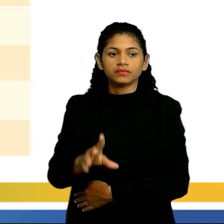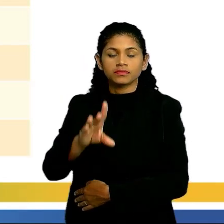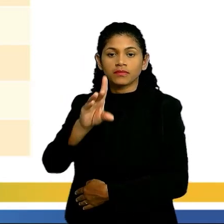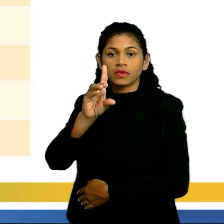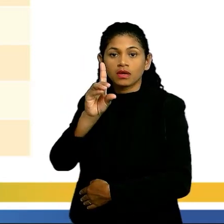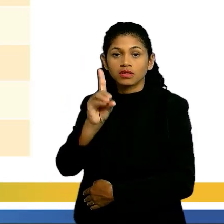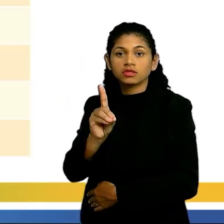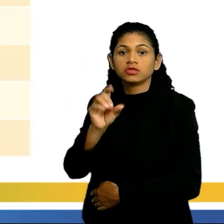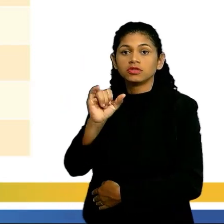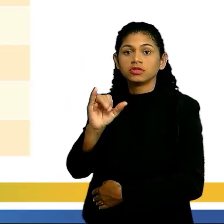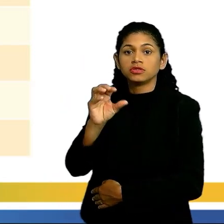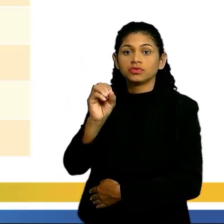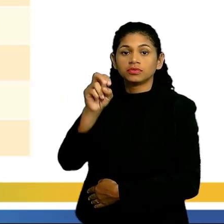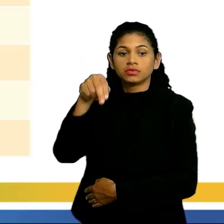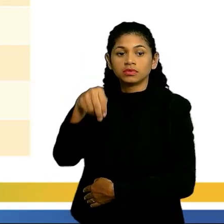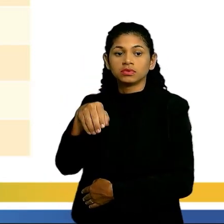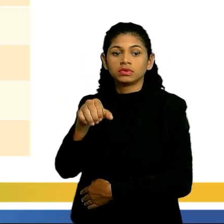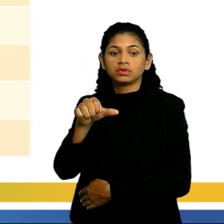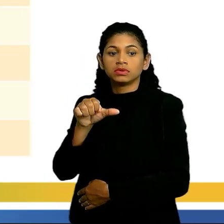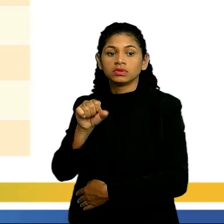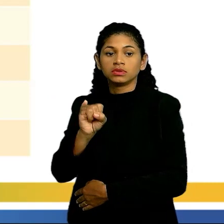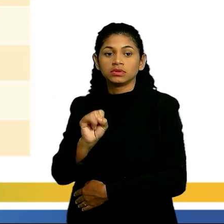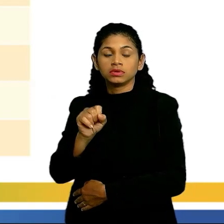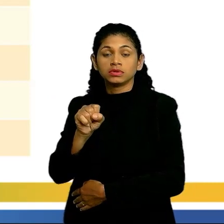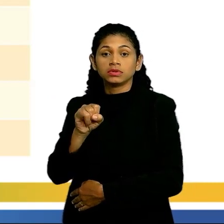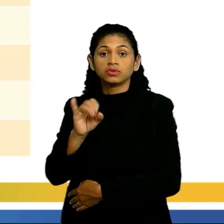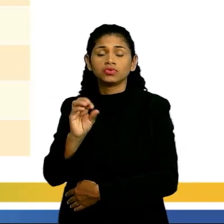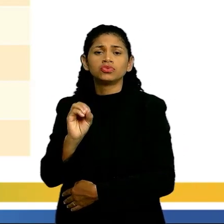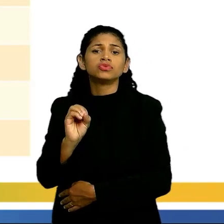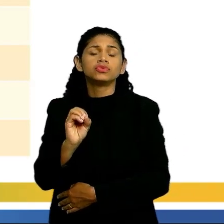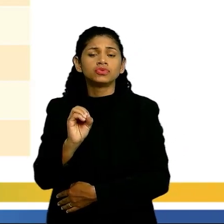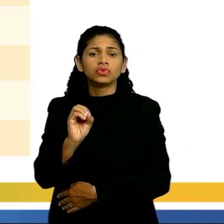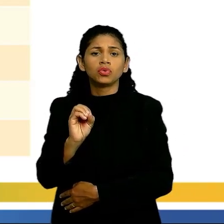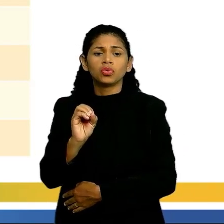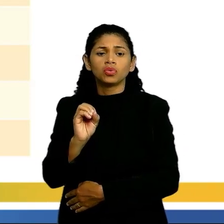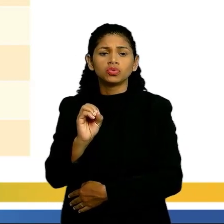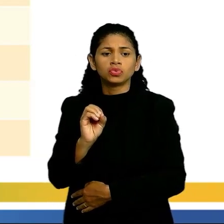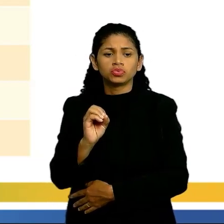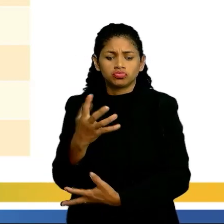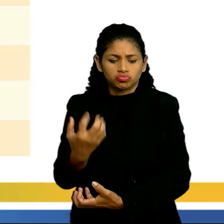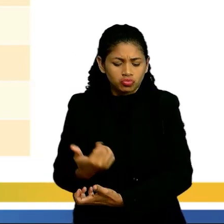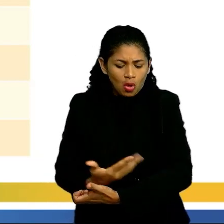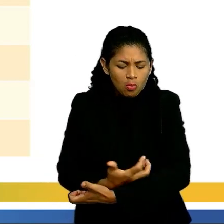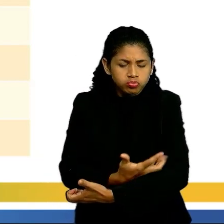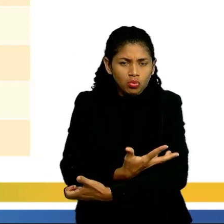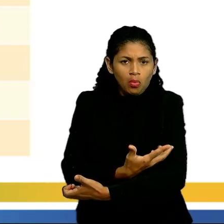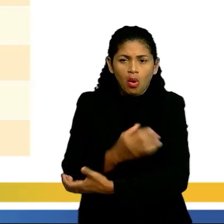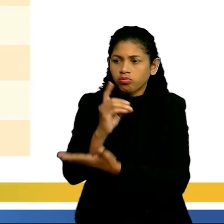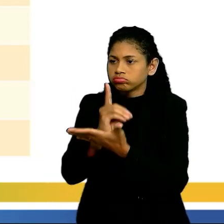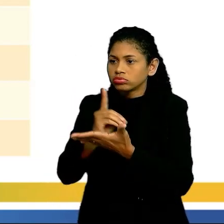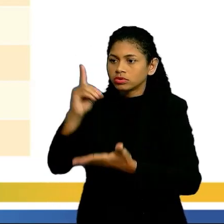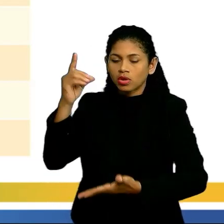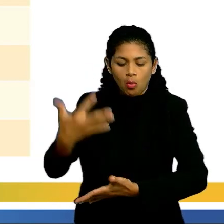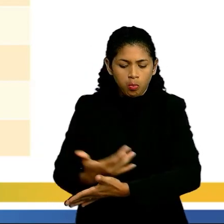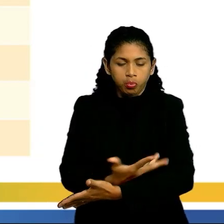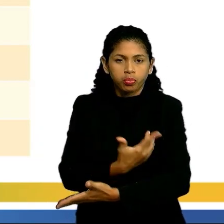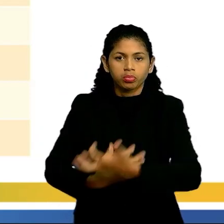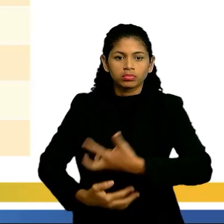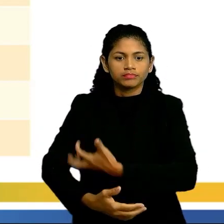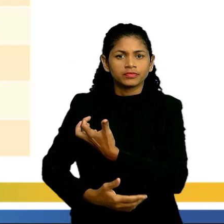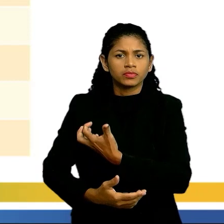deus dos instintos, das emoções. E você é o quê? Bom, você é as duas